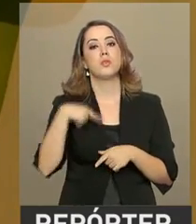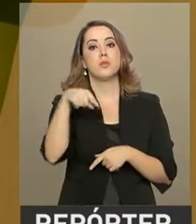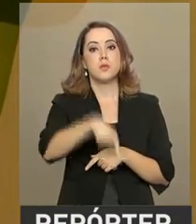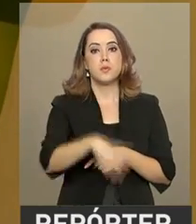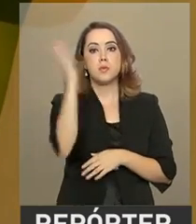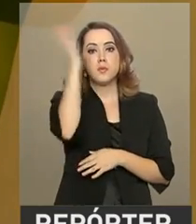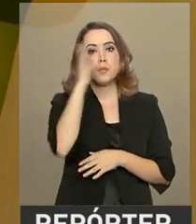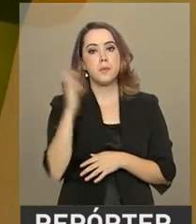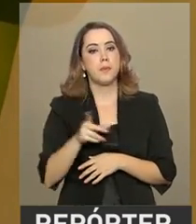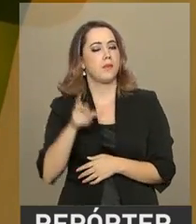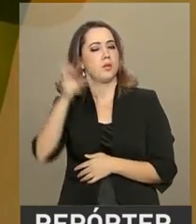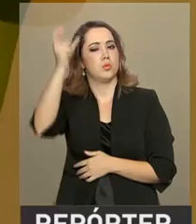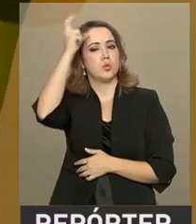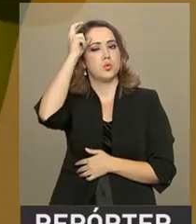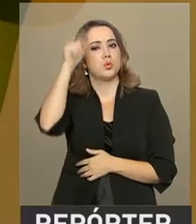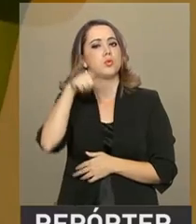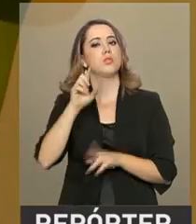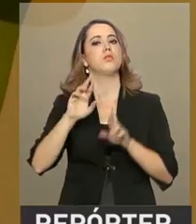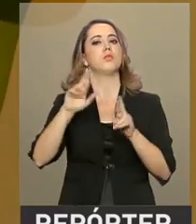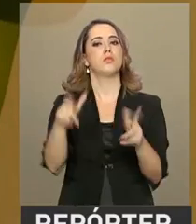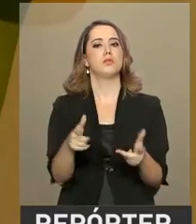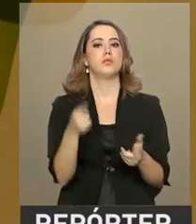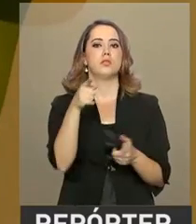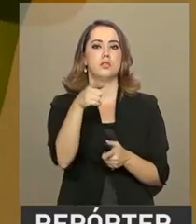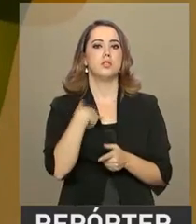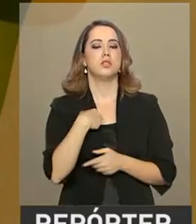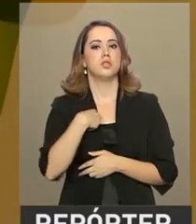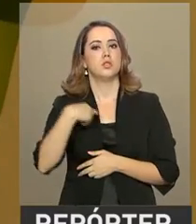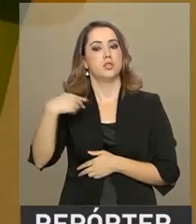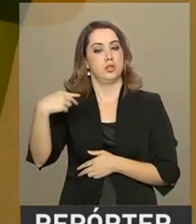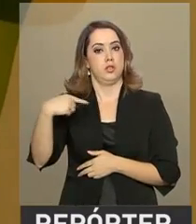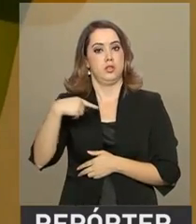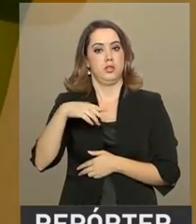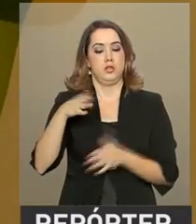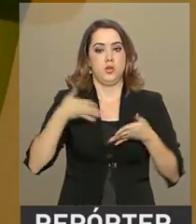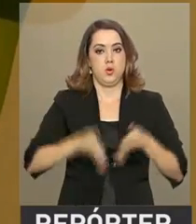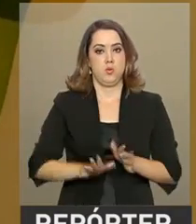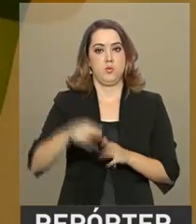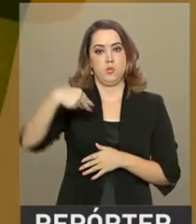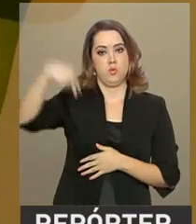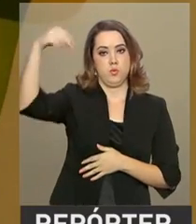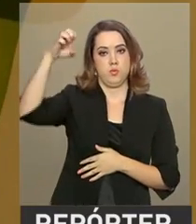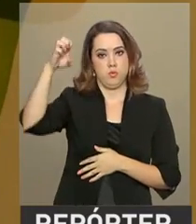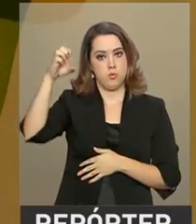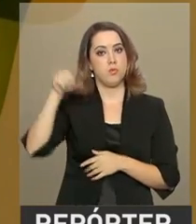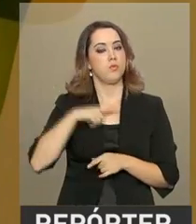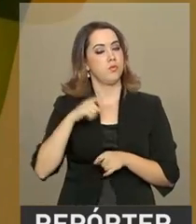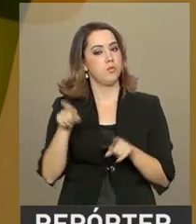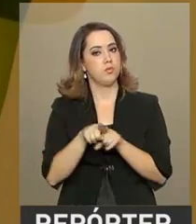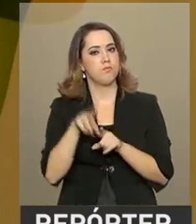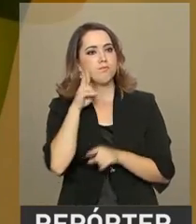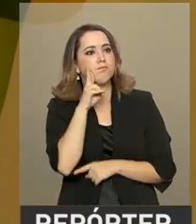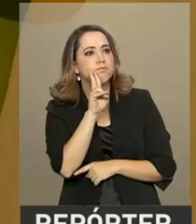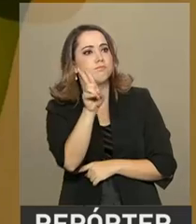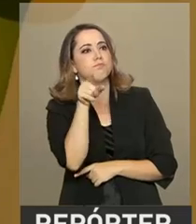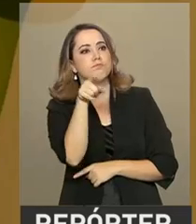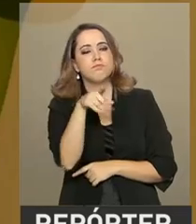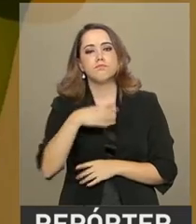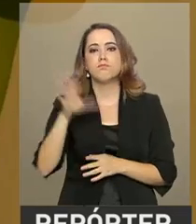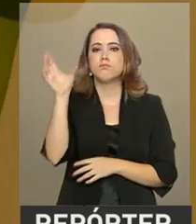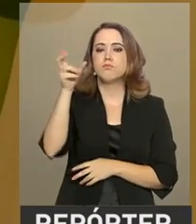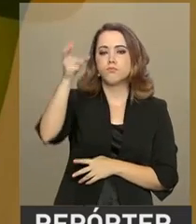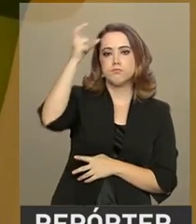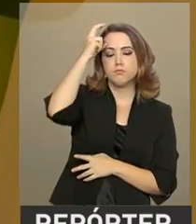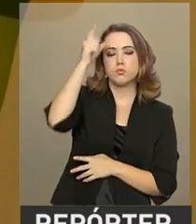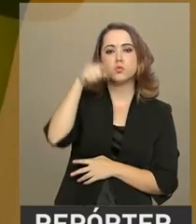Brasil assim diferente, eu acho que é um Brasil, eu sou nordestina e assim, ver esse Brasil cultural é uma